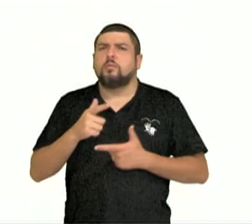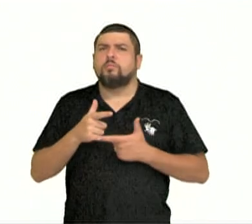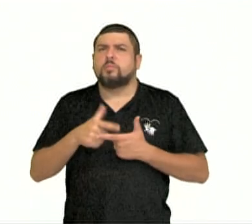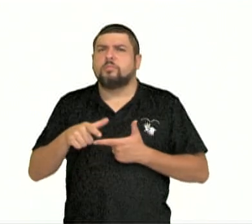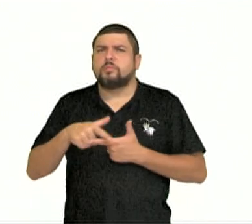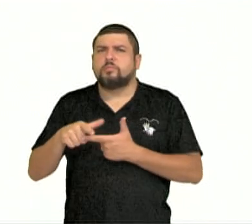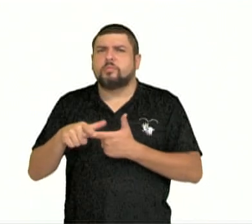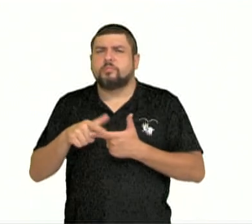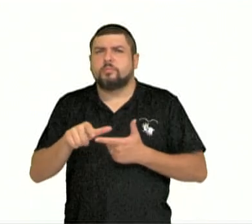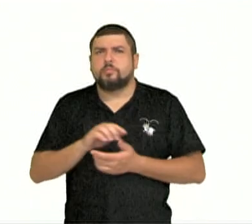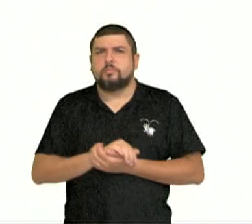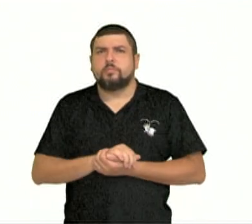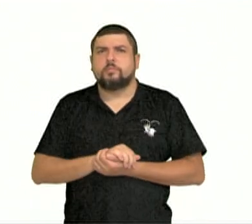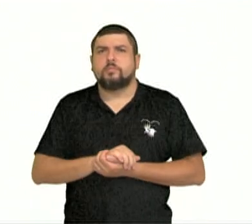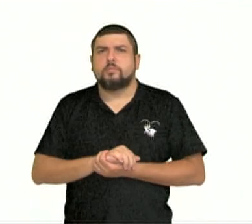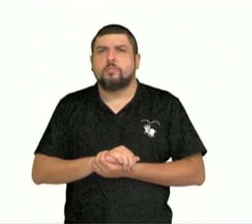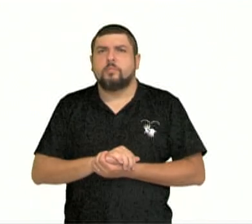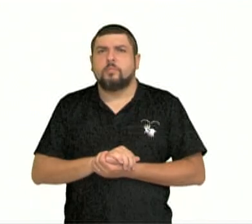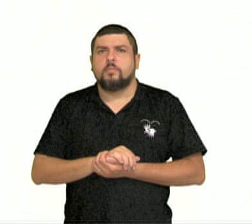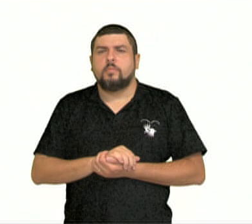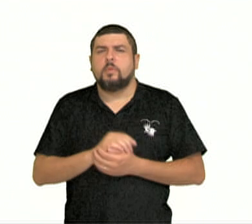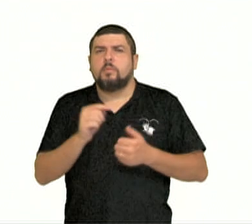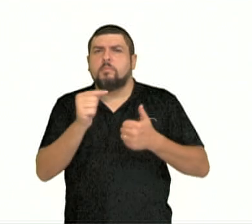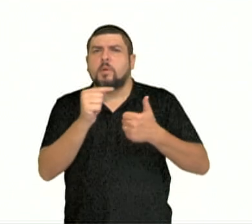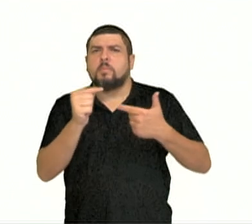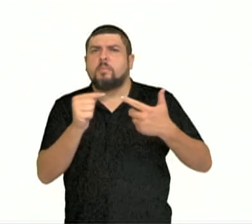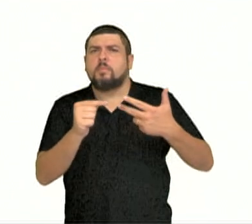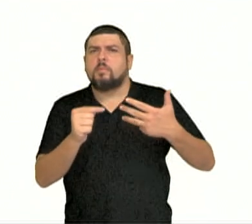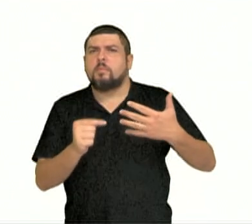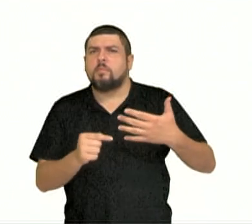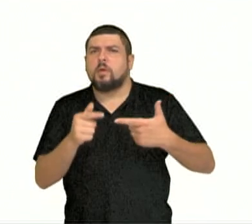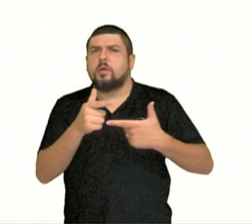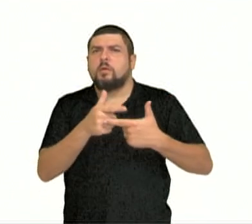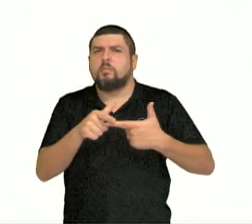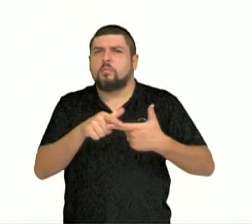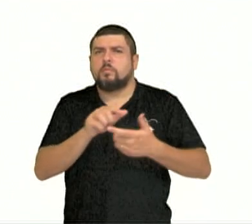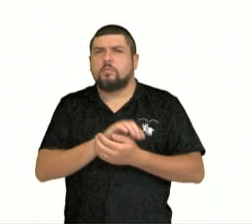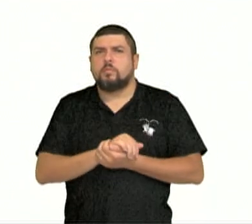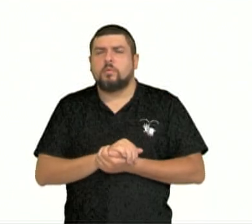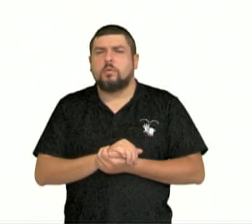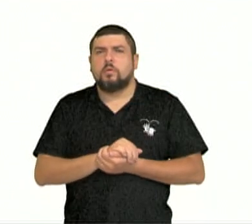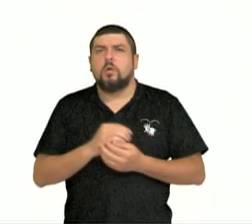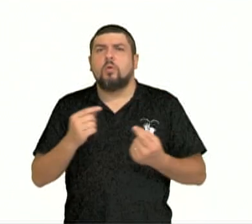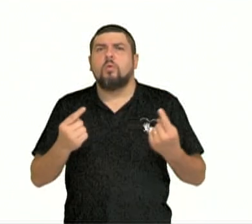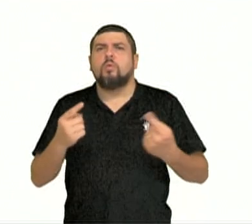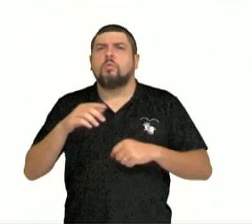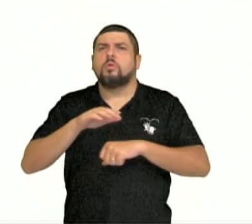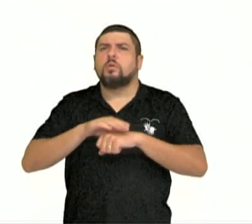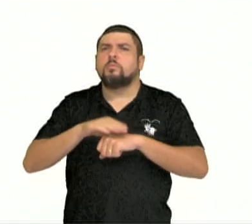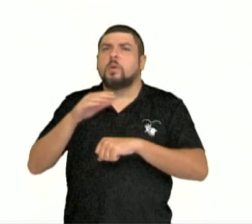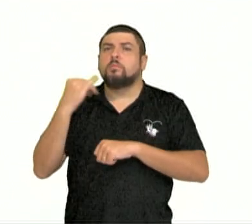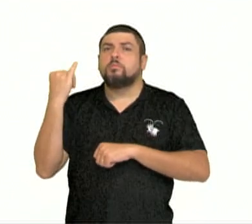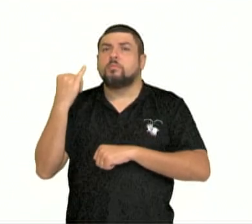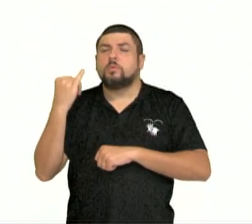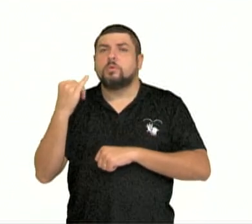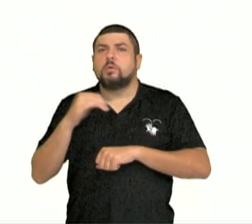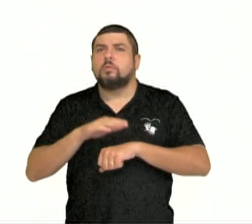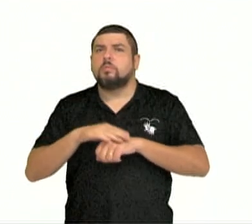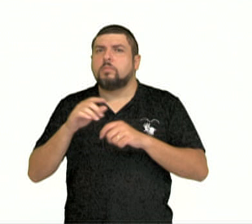problemas. Relacione alguns deles. Podem ser os que você considerou mais relevantes, os que mais te